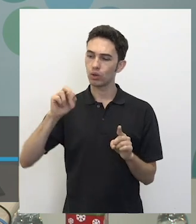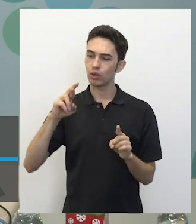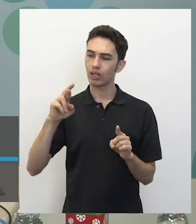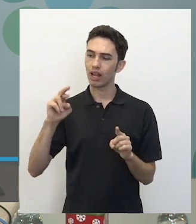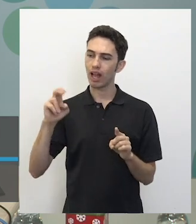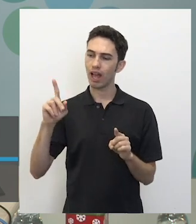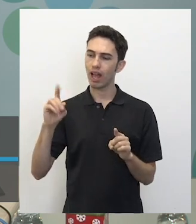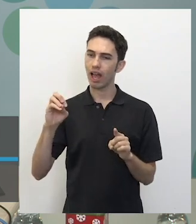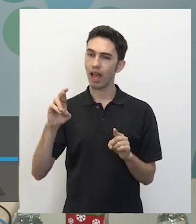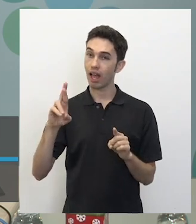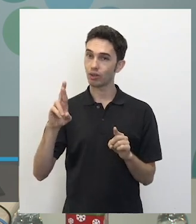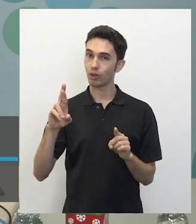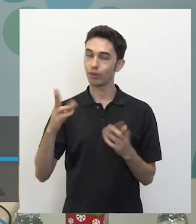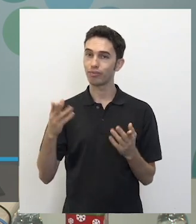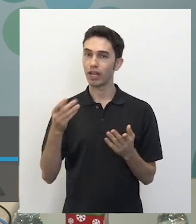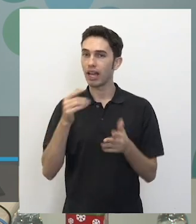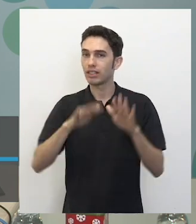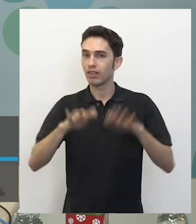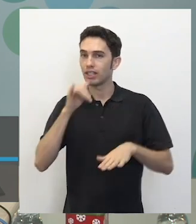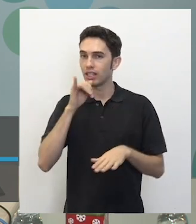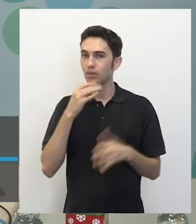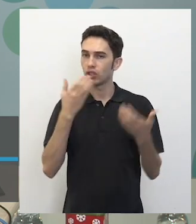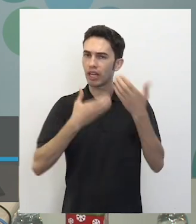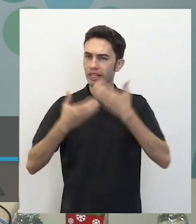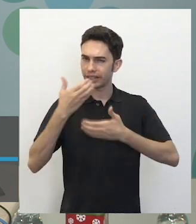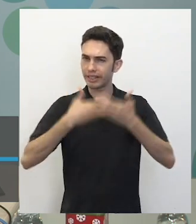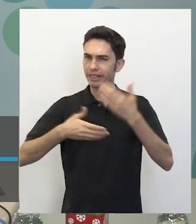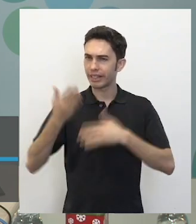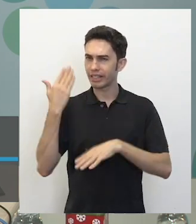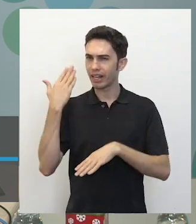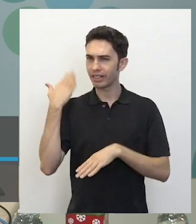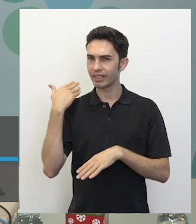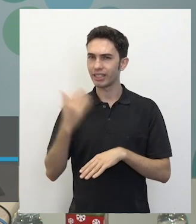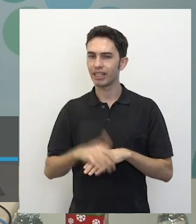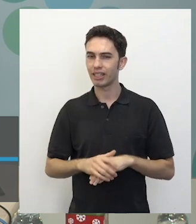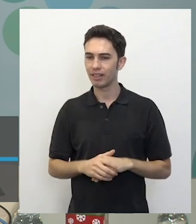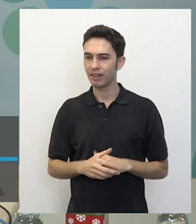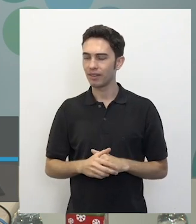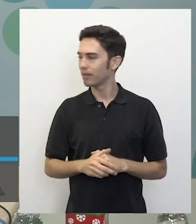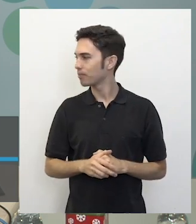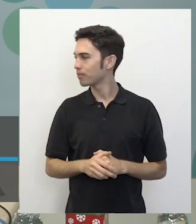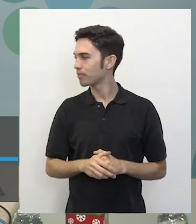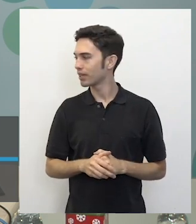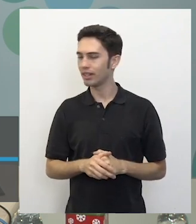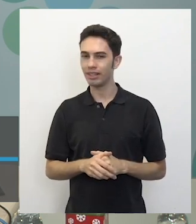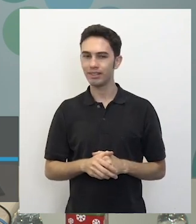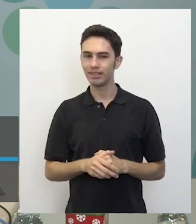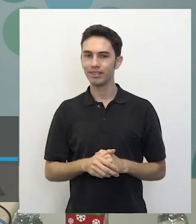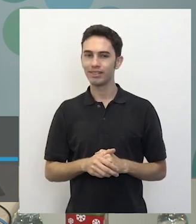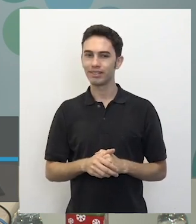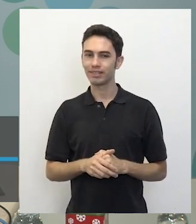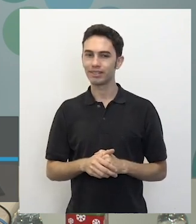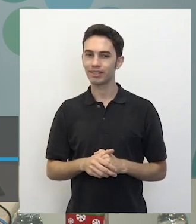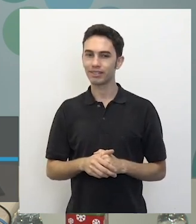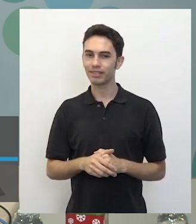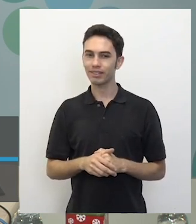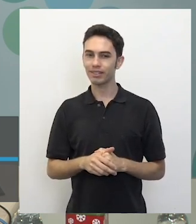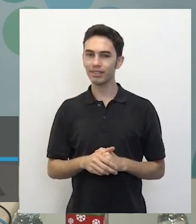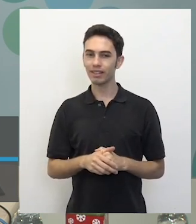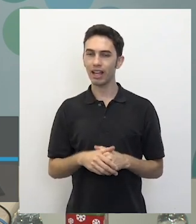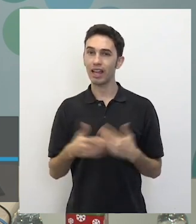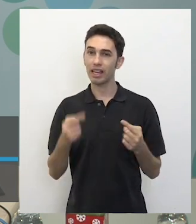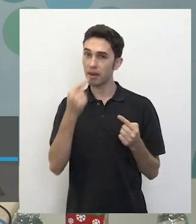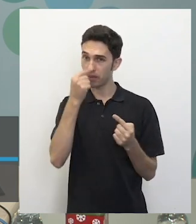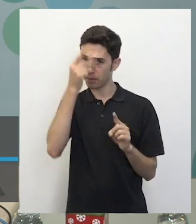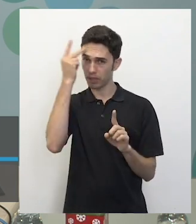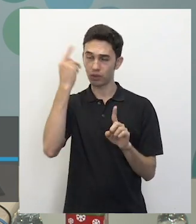aquelas cantigas antigas, né, cantigas que eles vão ver lá no primeiro ano do médio, cantiga de amor, cantiga de amigo, que às vezes você cria um